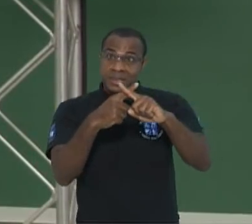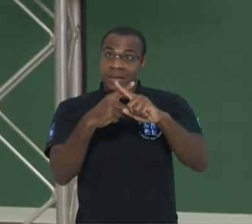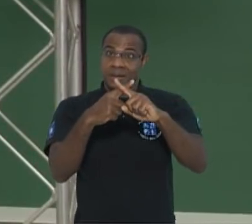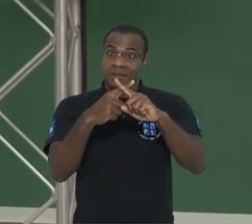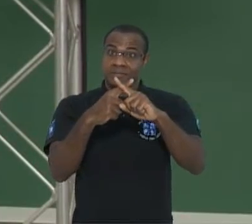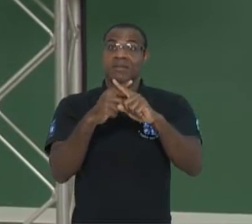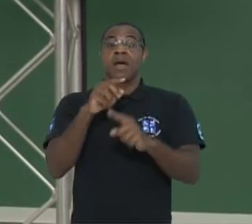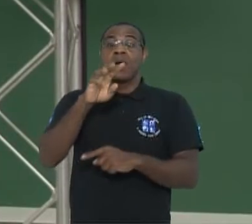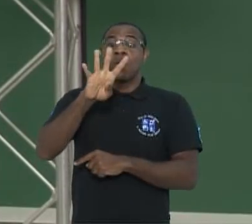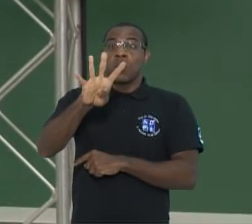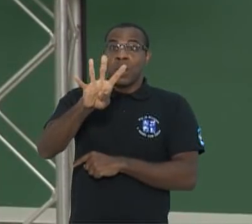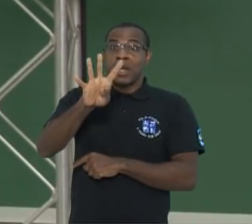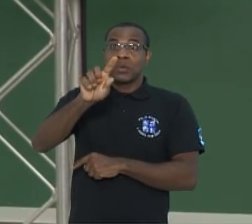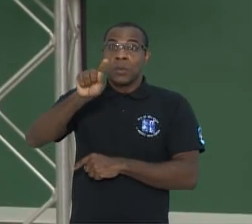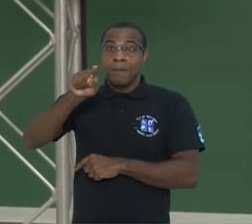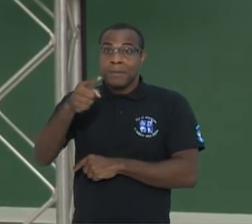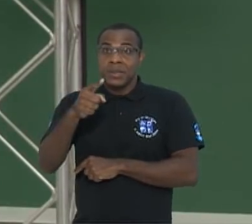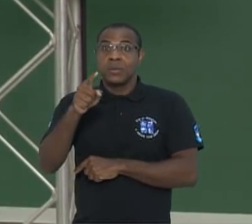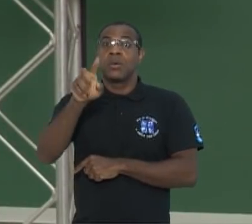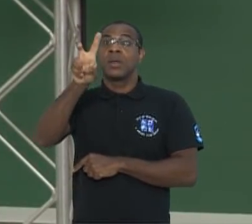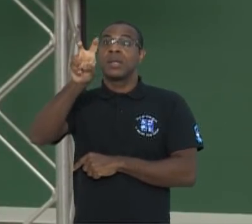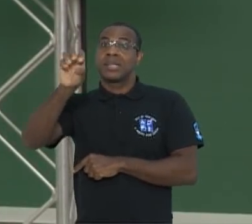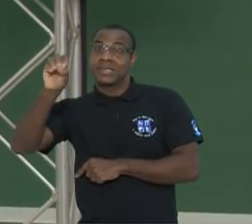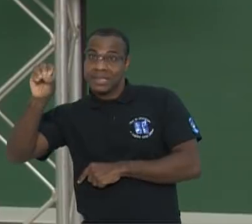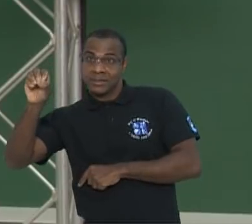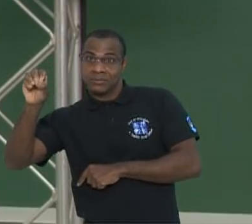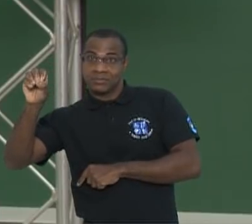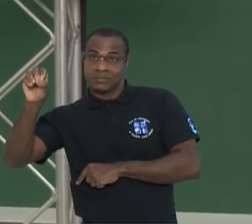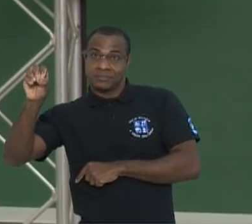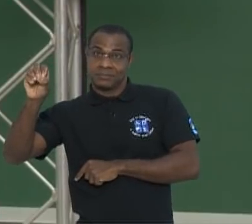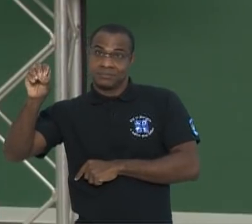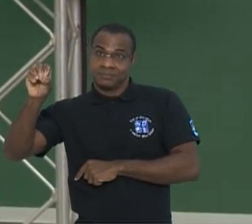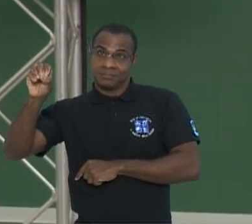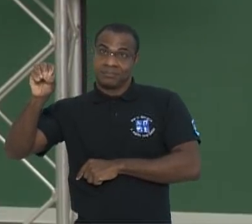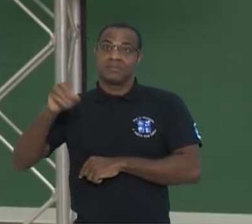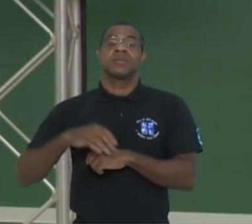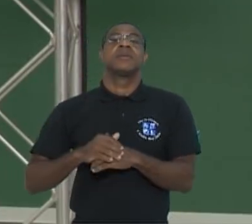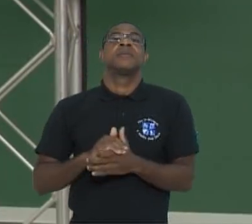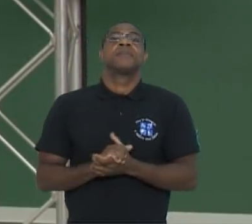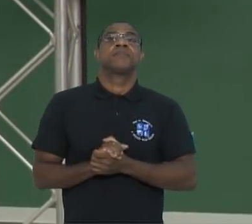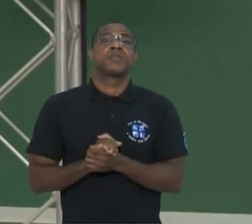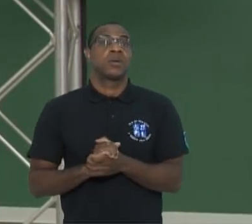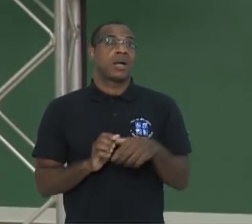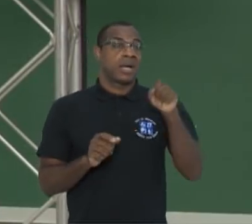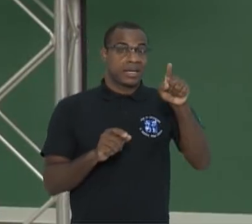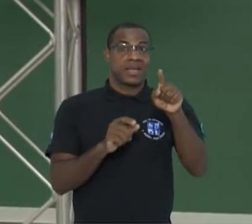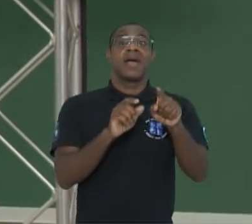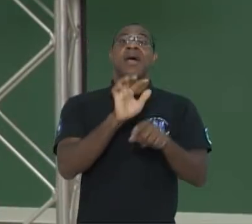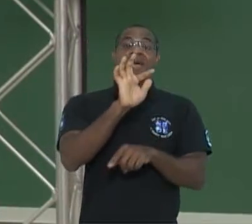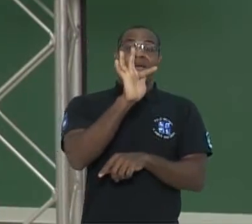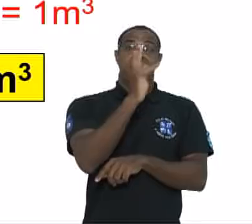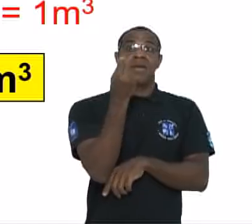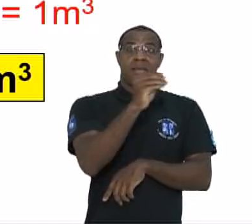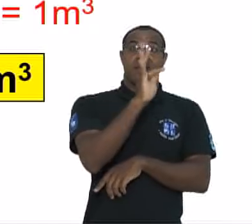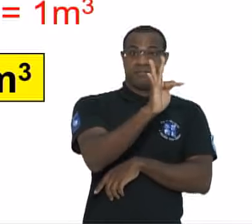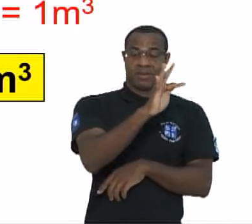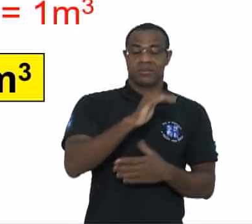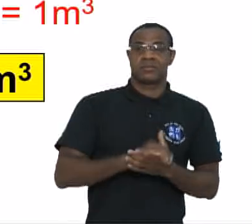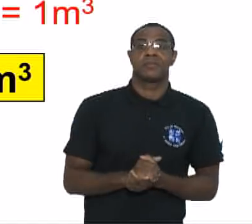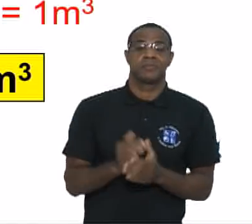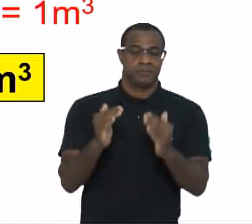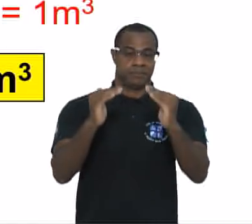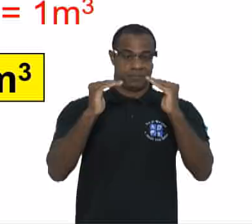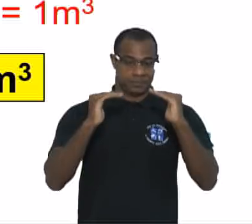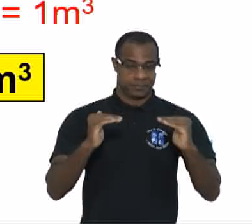4.500 e não 450. Então, essa sentença é falsa. A próxima. Eu tenho